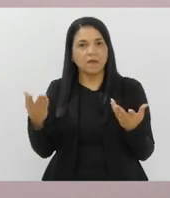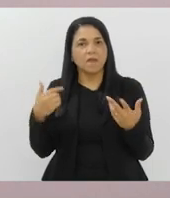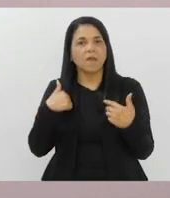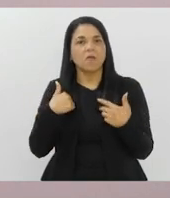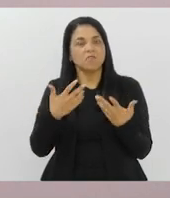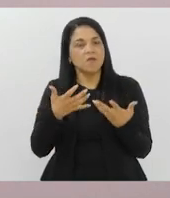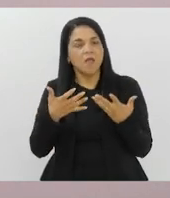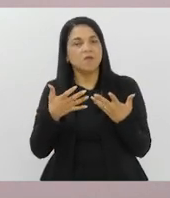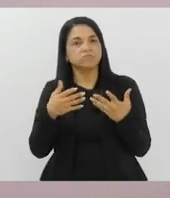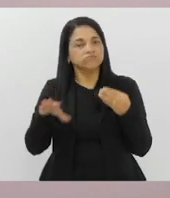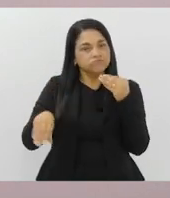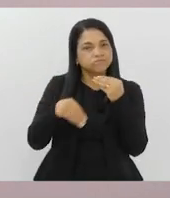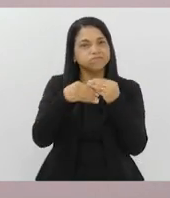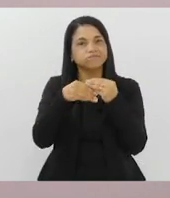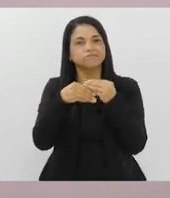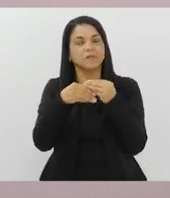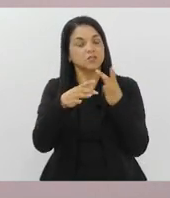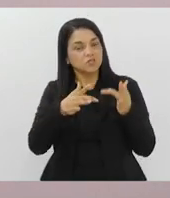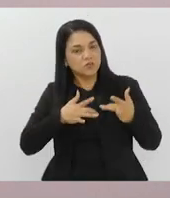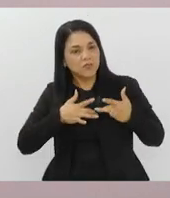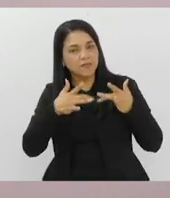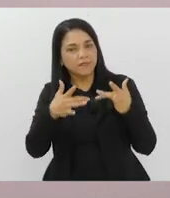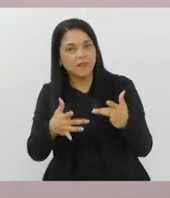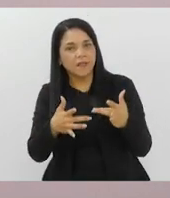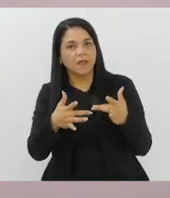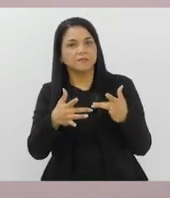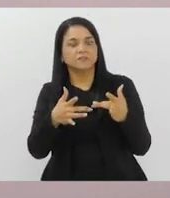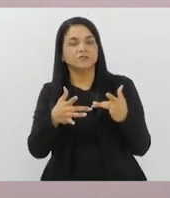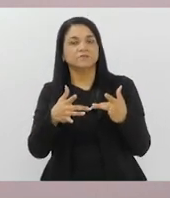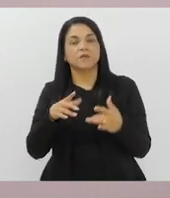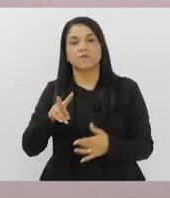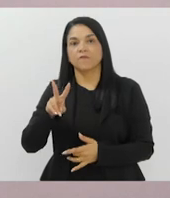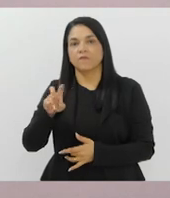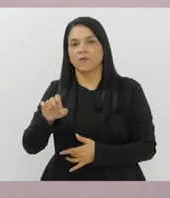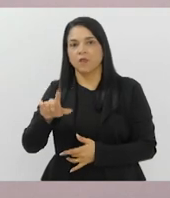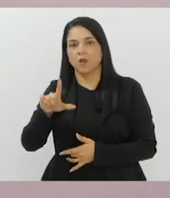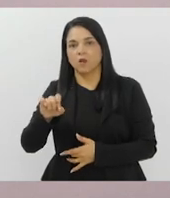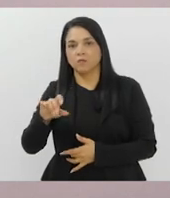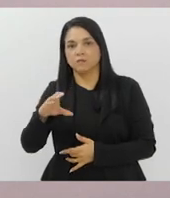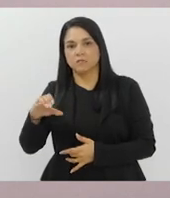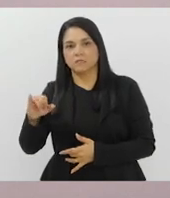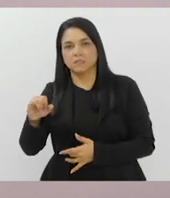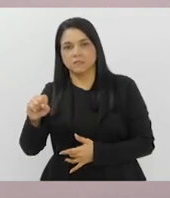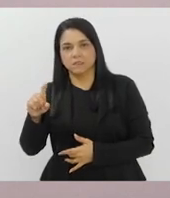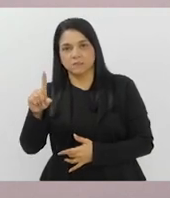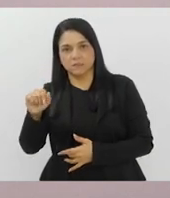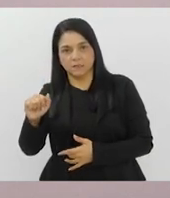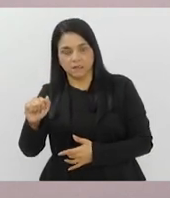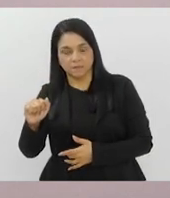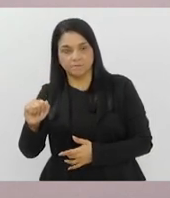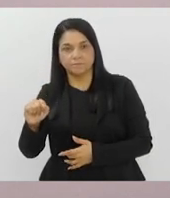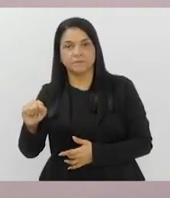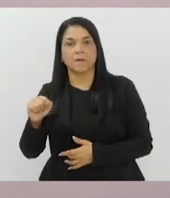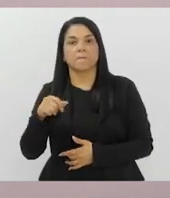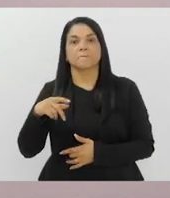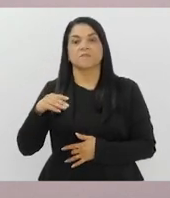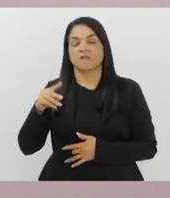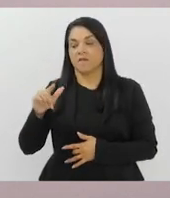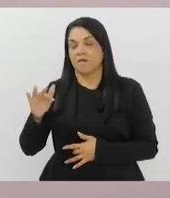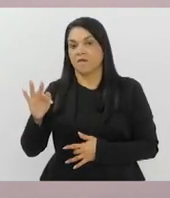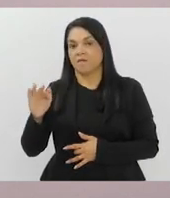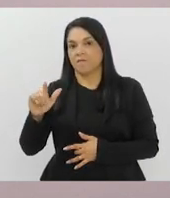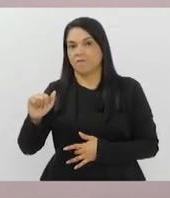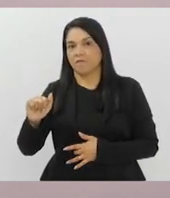aqui para deixar a nossa solidariedade à velocista pentacampeã Flávia Maria de Lima, que